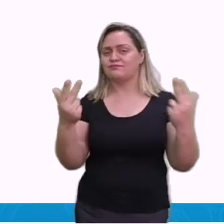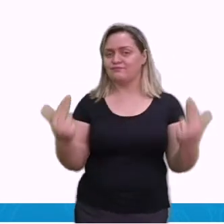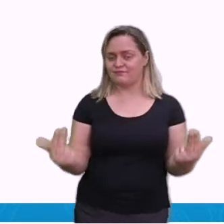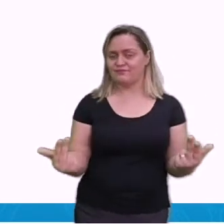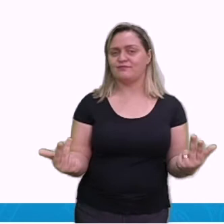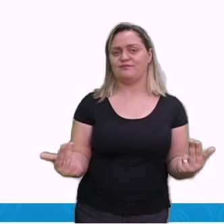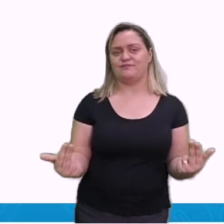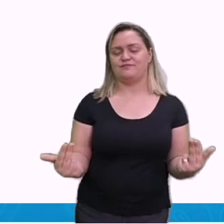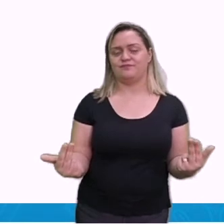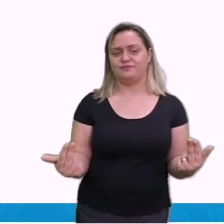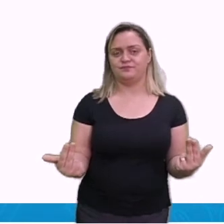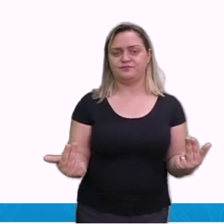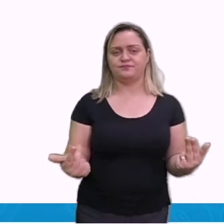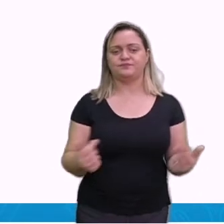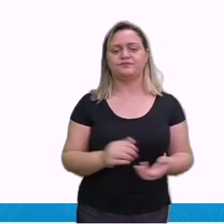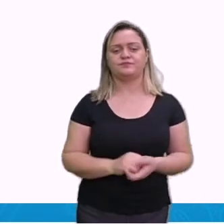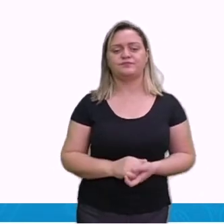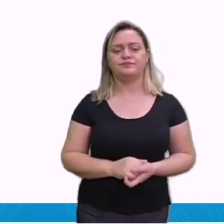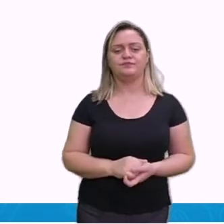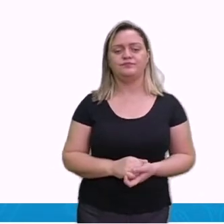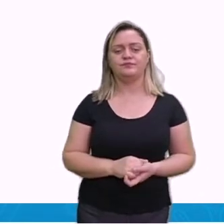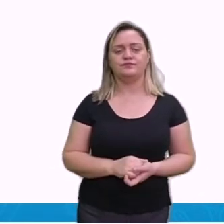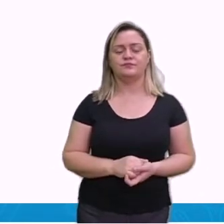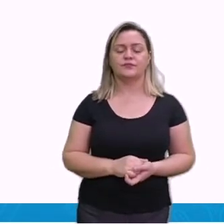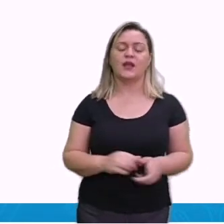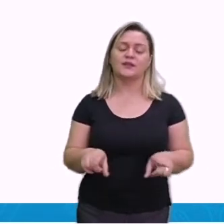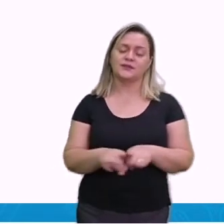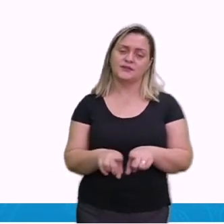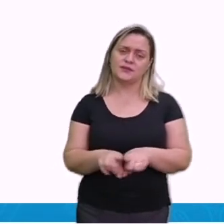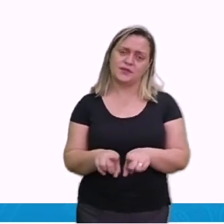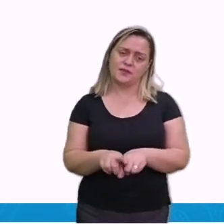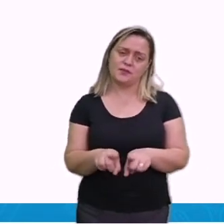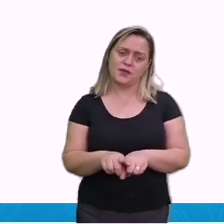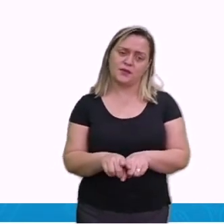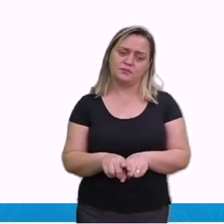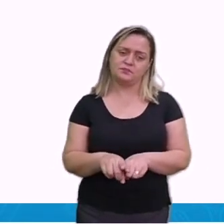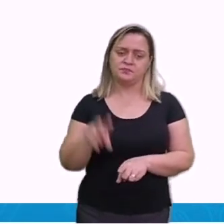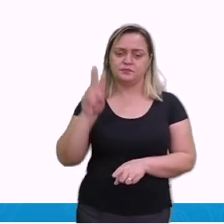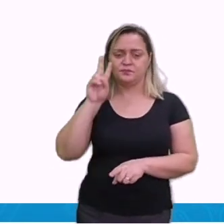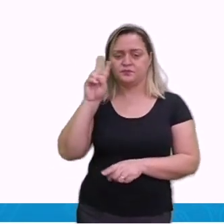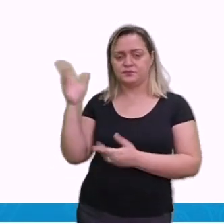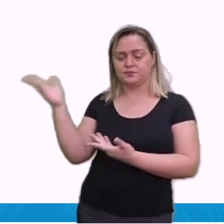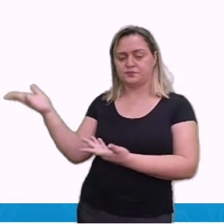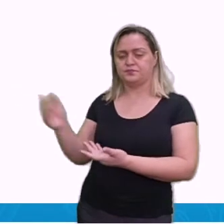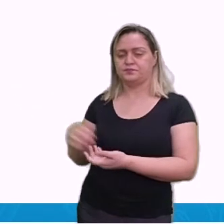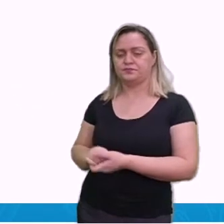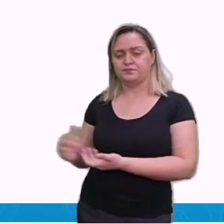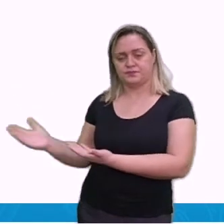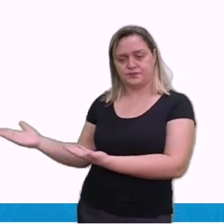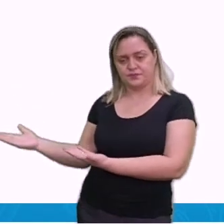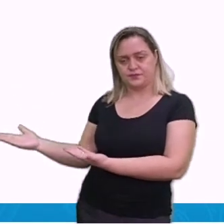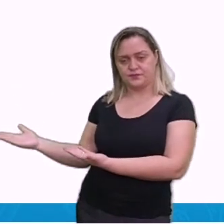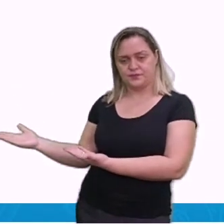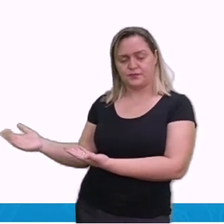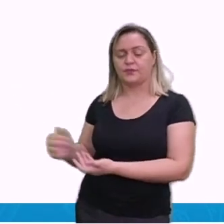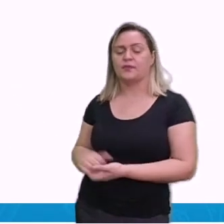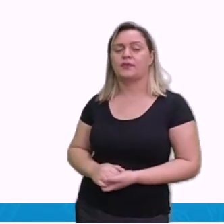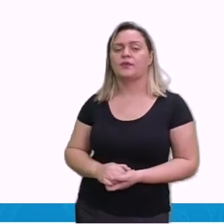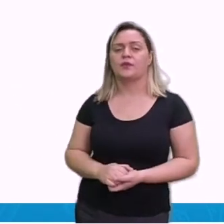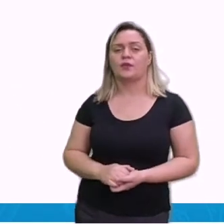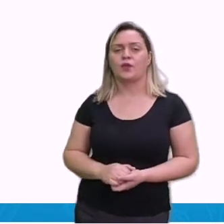Então, viram que eu usei a mesma palavra lápis? Na língua portuguesa existem palavras que elas são usadas